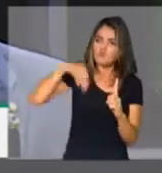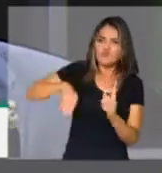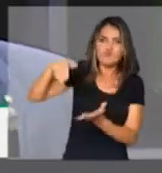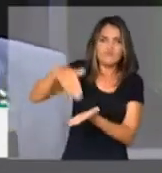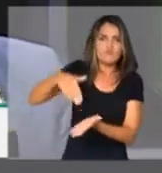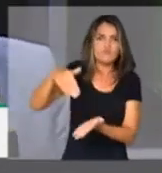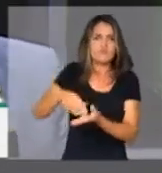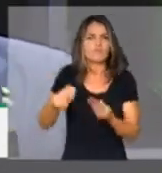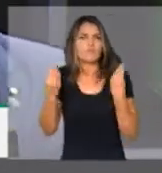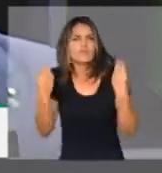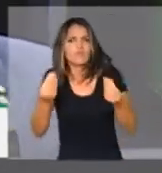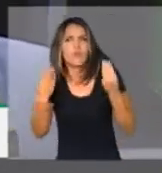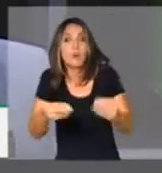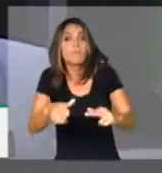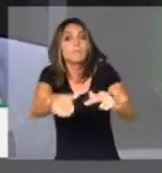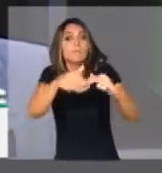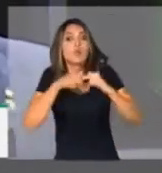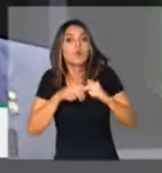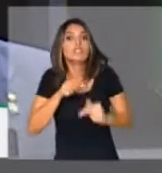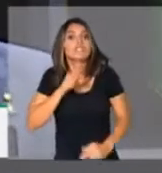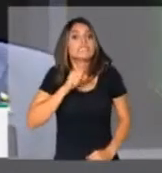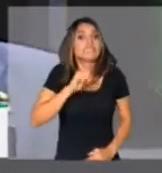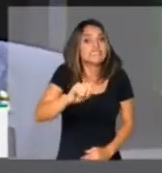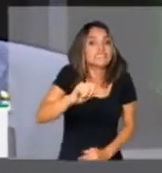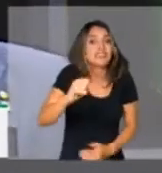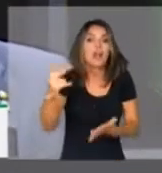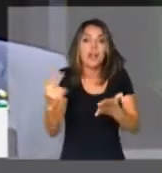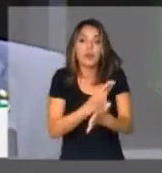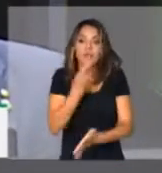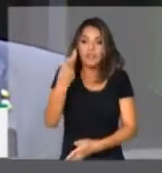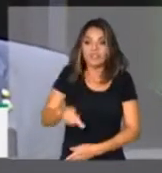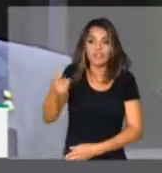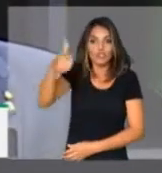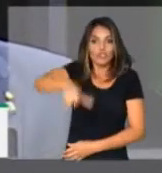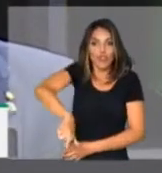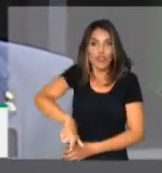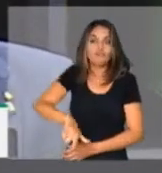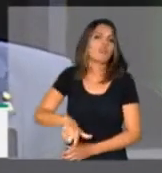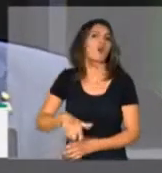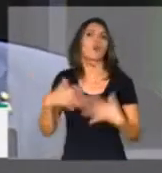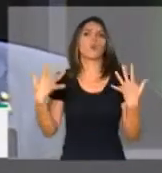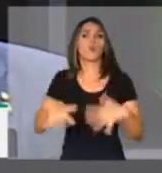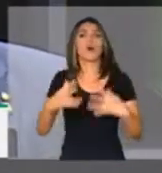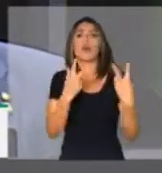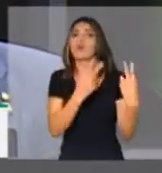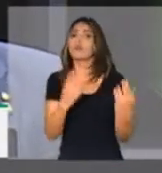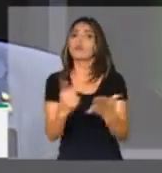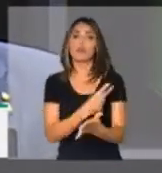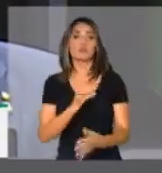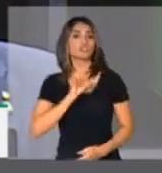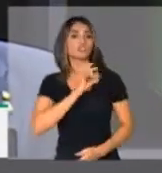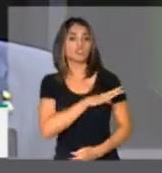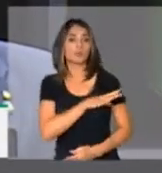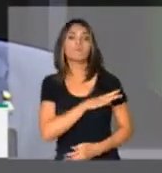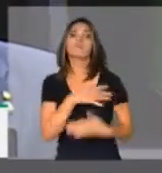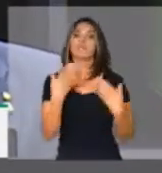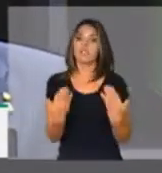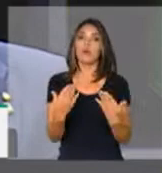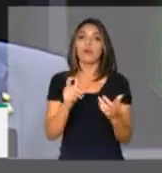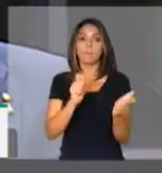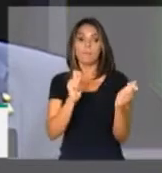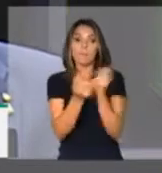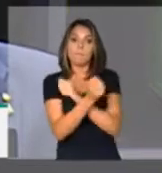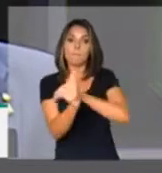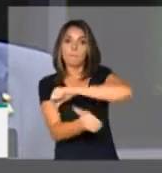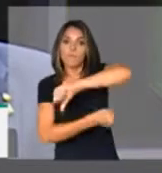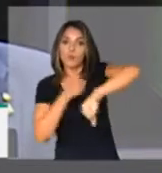salário mínimo. E é por isso que se reverteu lá no Chile o regime de capitalização, privatização